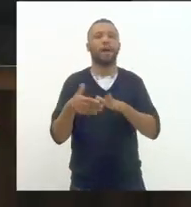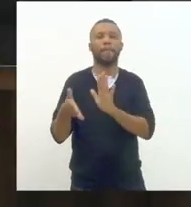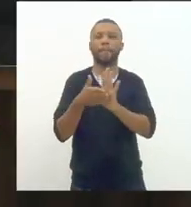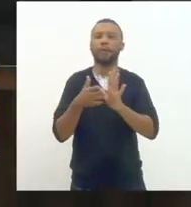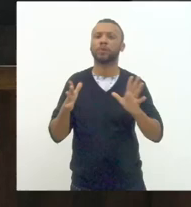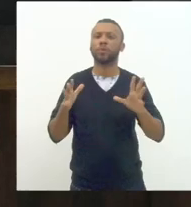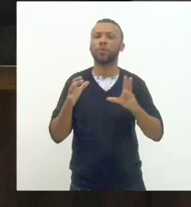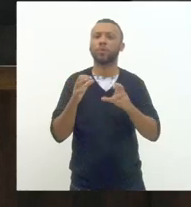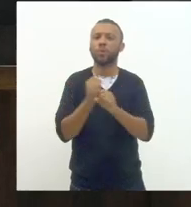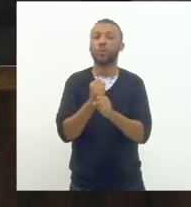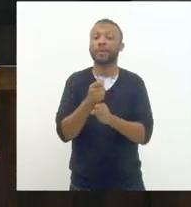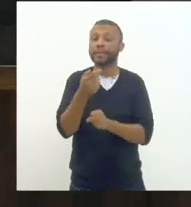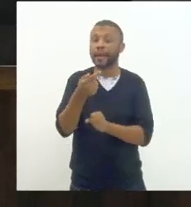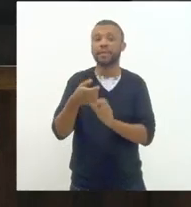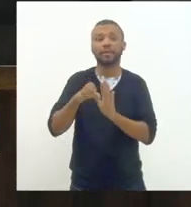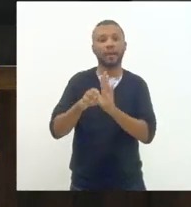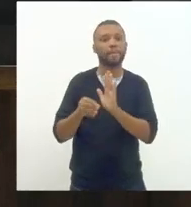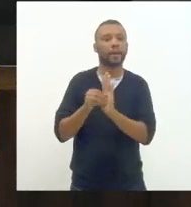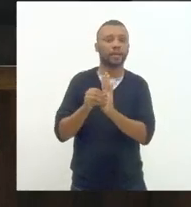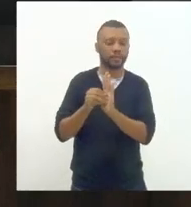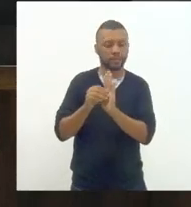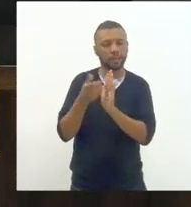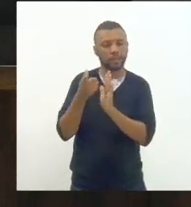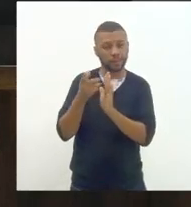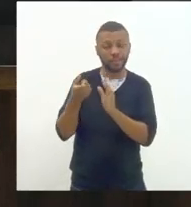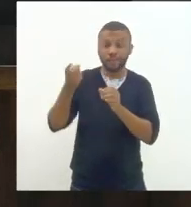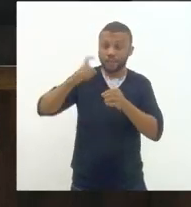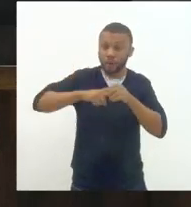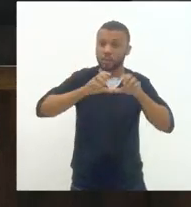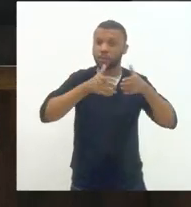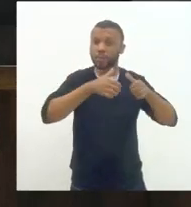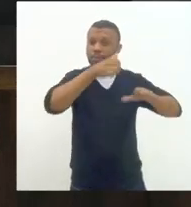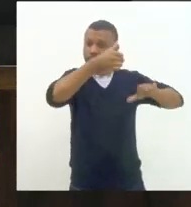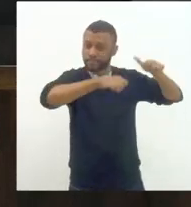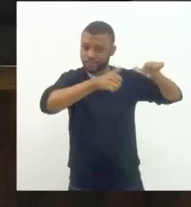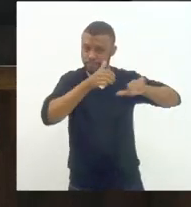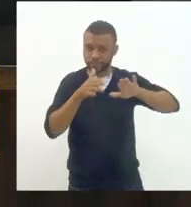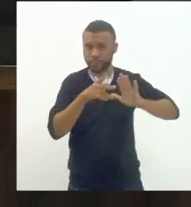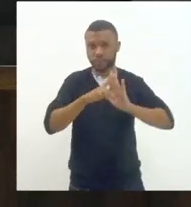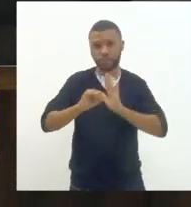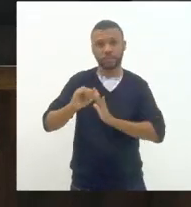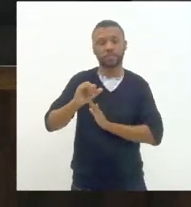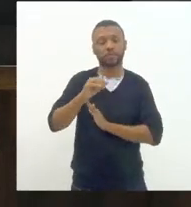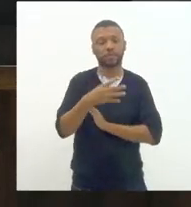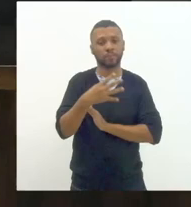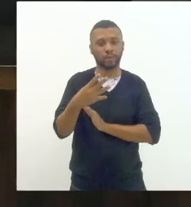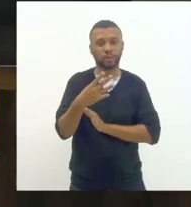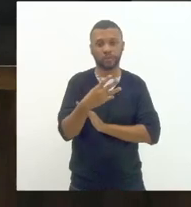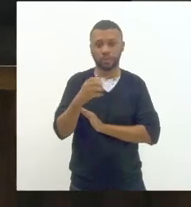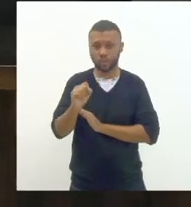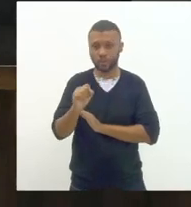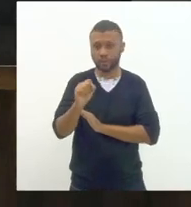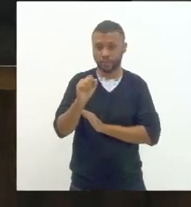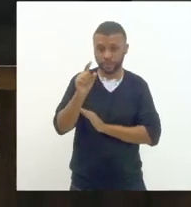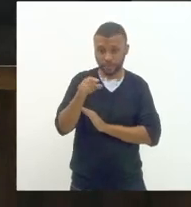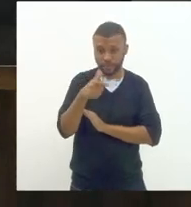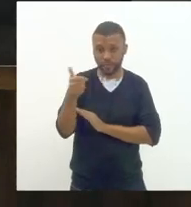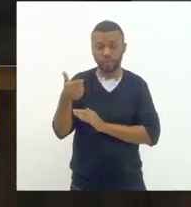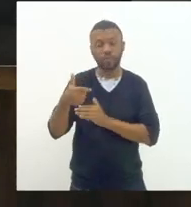proposta recebeu 7 emendas e retorna às comissões. Projeto de lei 4448 de 21, de autoria da deputada Tia